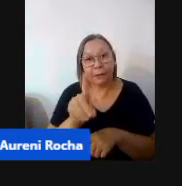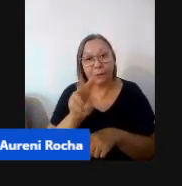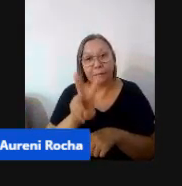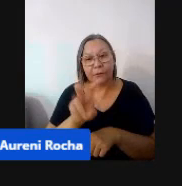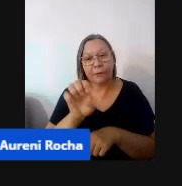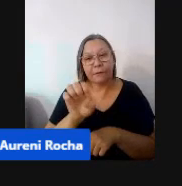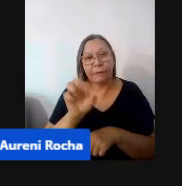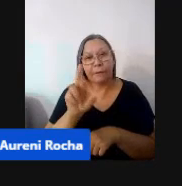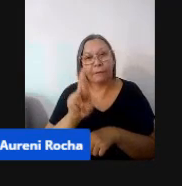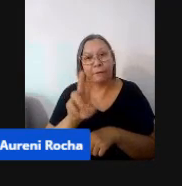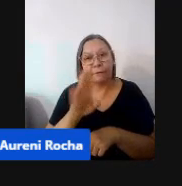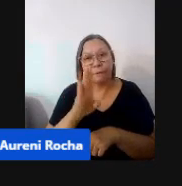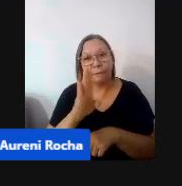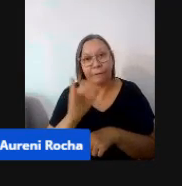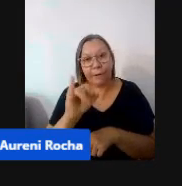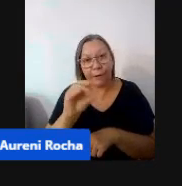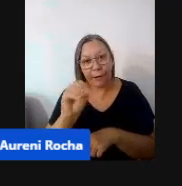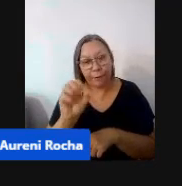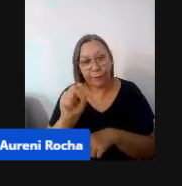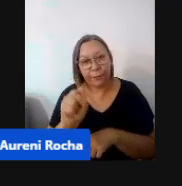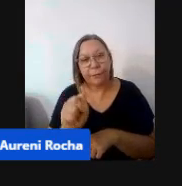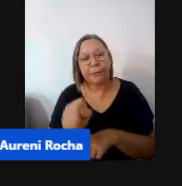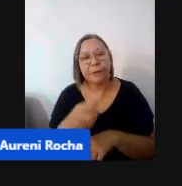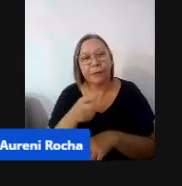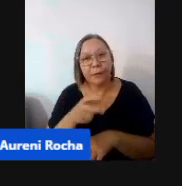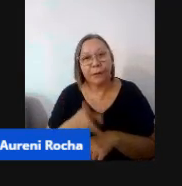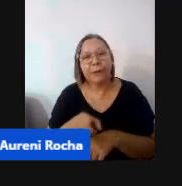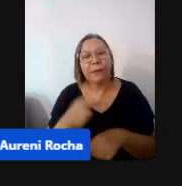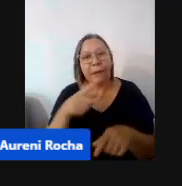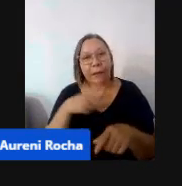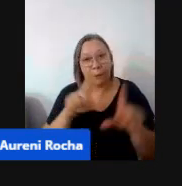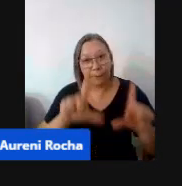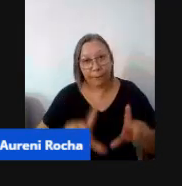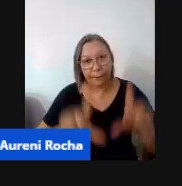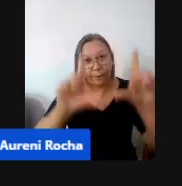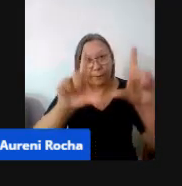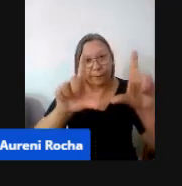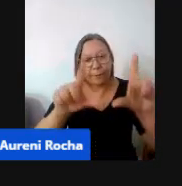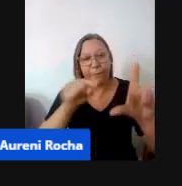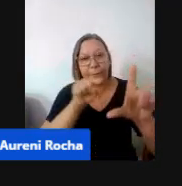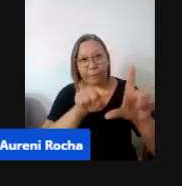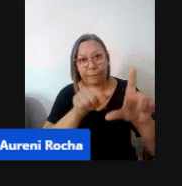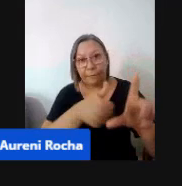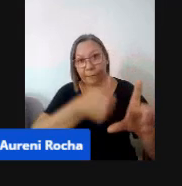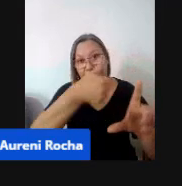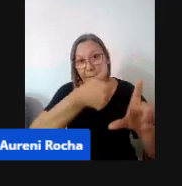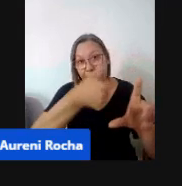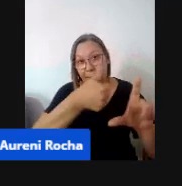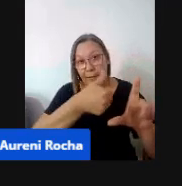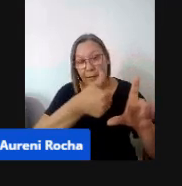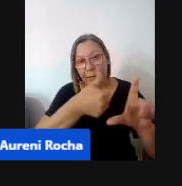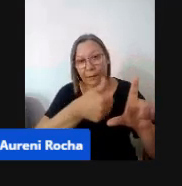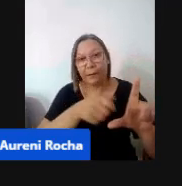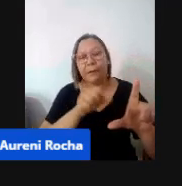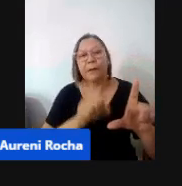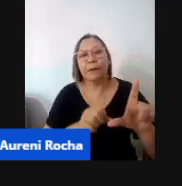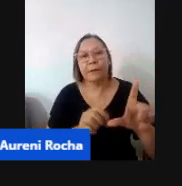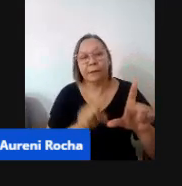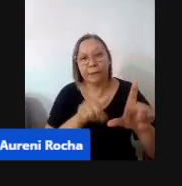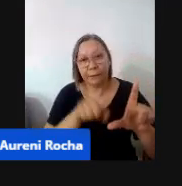do antes, que foi criada dentro dos recursos disponíveis no PowerPoint,